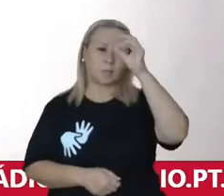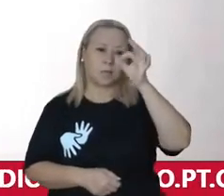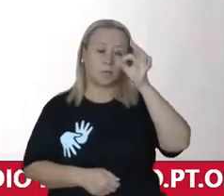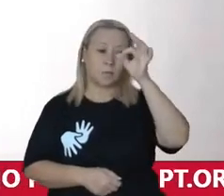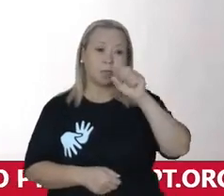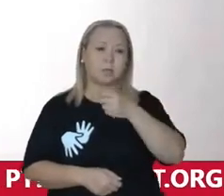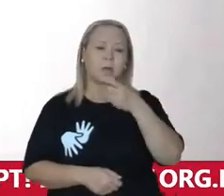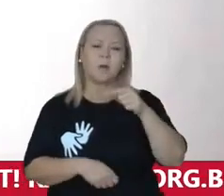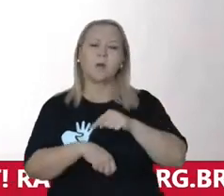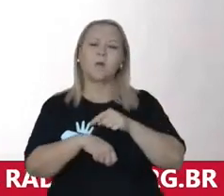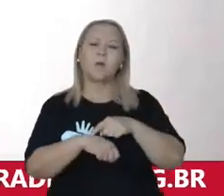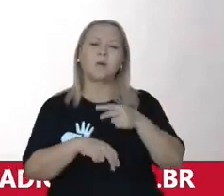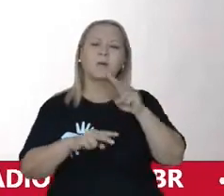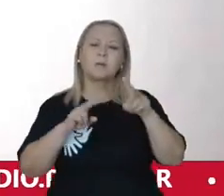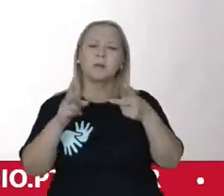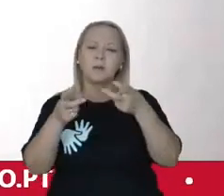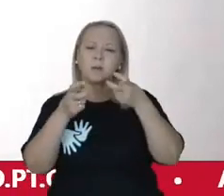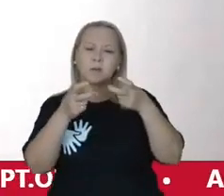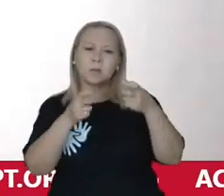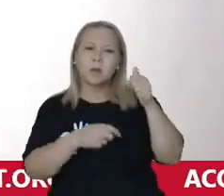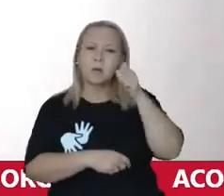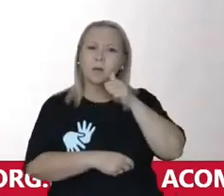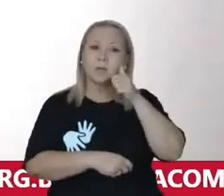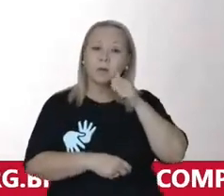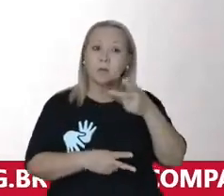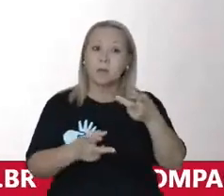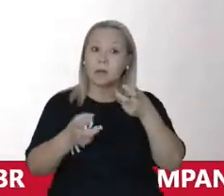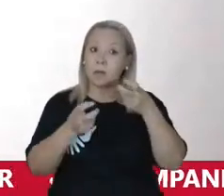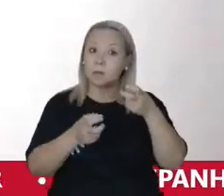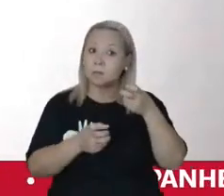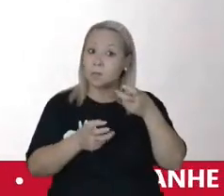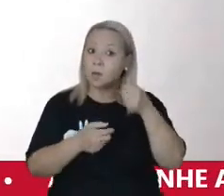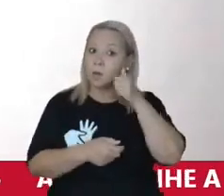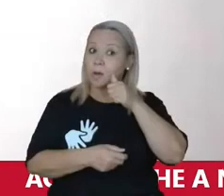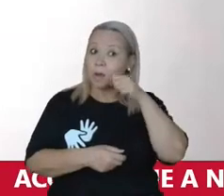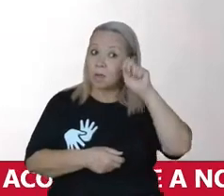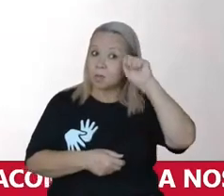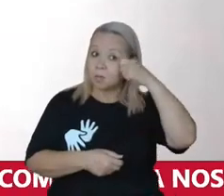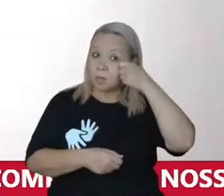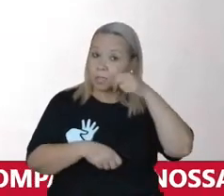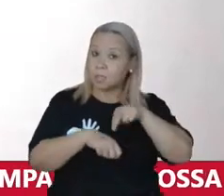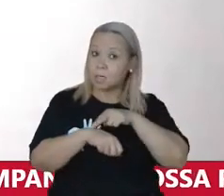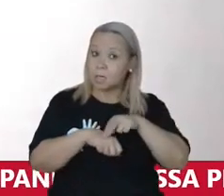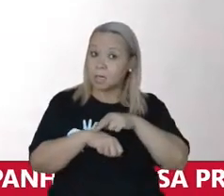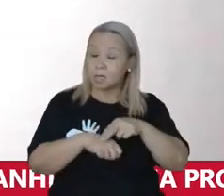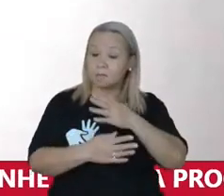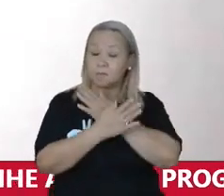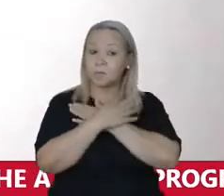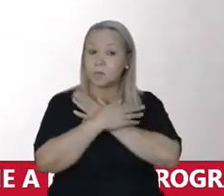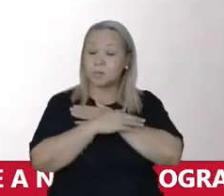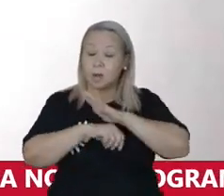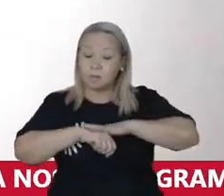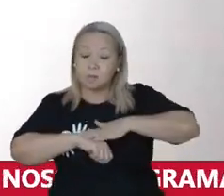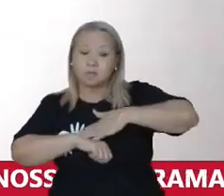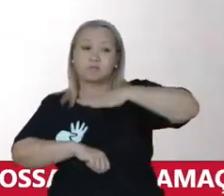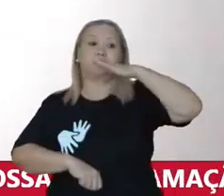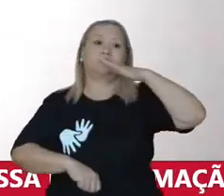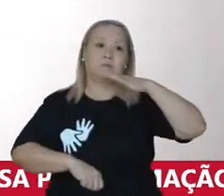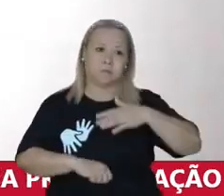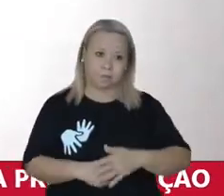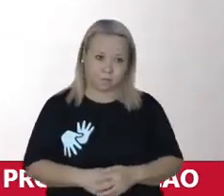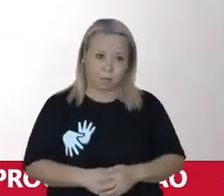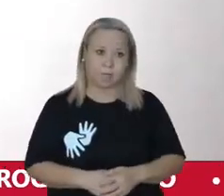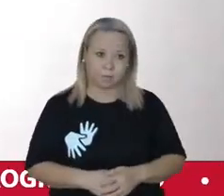quando a gente olha também nas mulheres, as mulheres negras, esse desemprego ele é ainda maior do que as mulheres